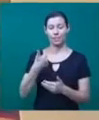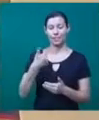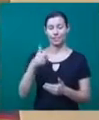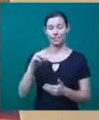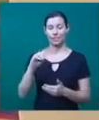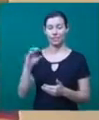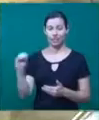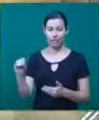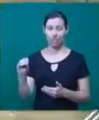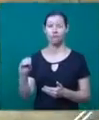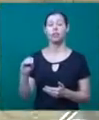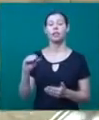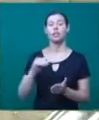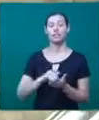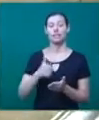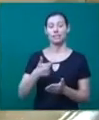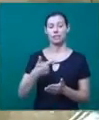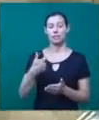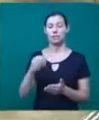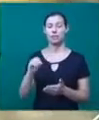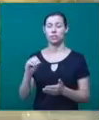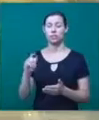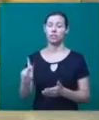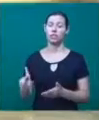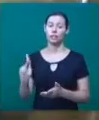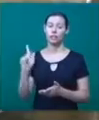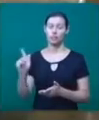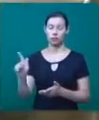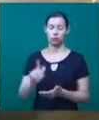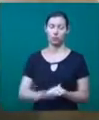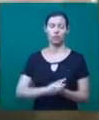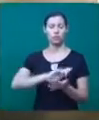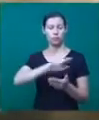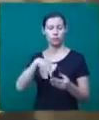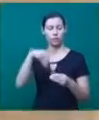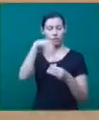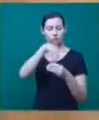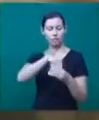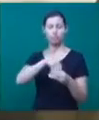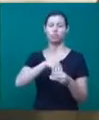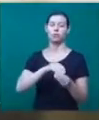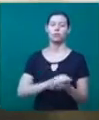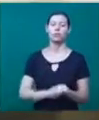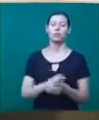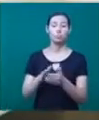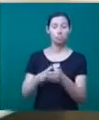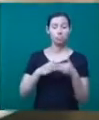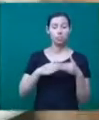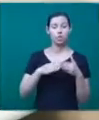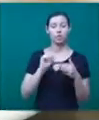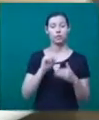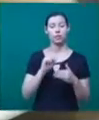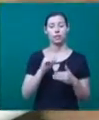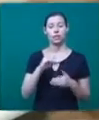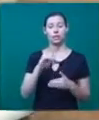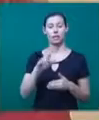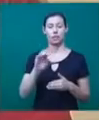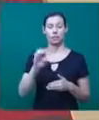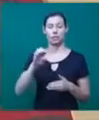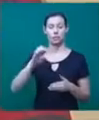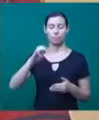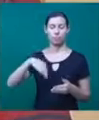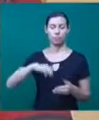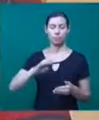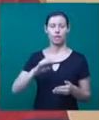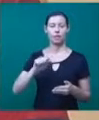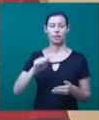de pão de queijo. E como se não bastasse, ele ganhou inúmeros recheios. Um dos mais pedidos aqui é esse de creme de avelã. O pão